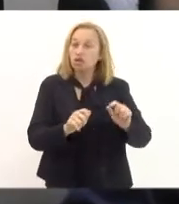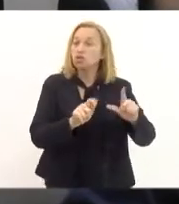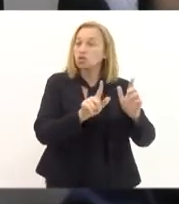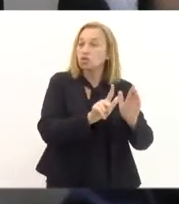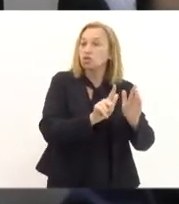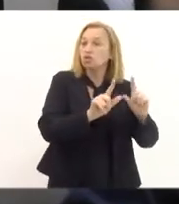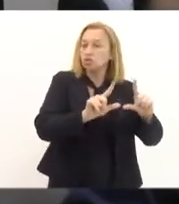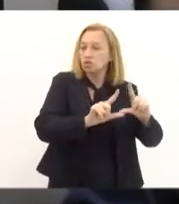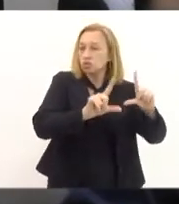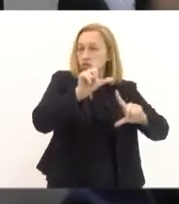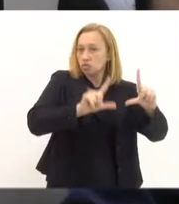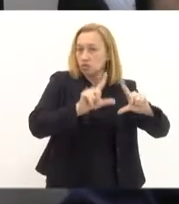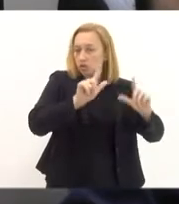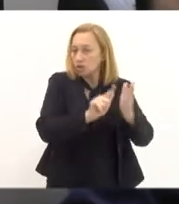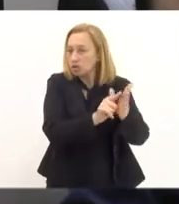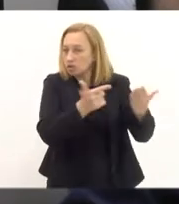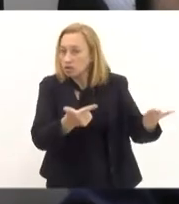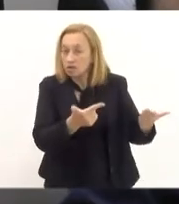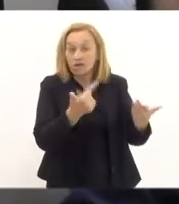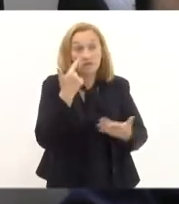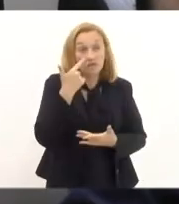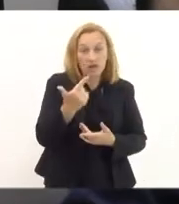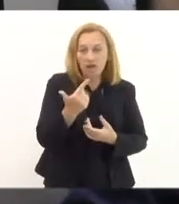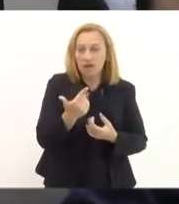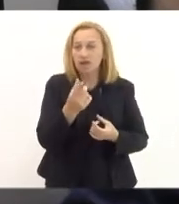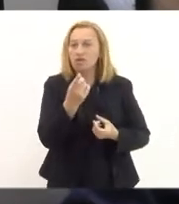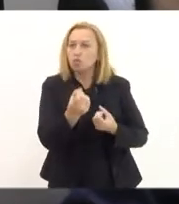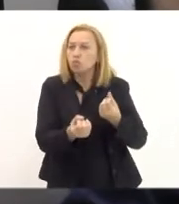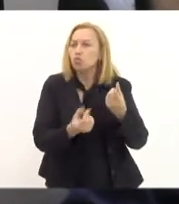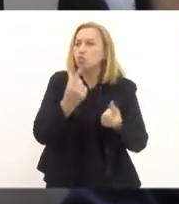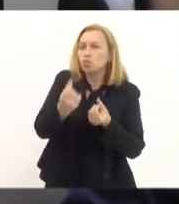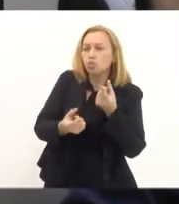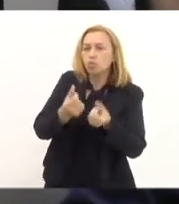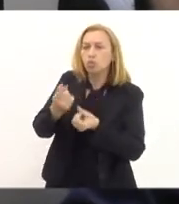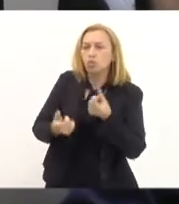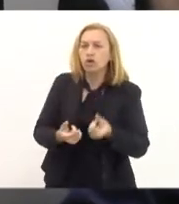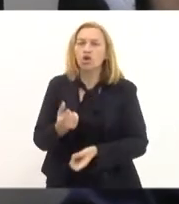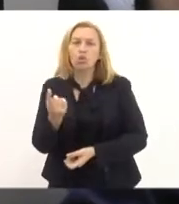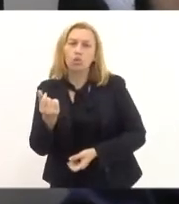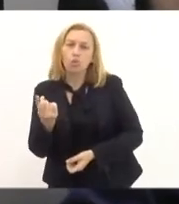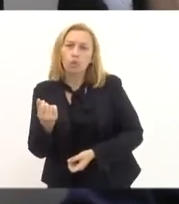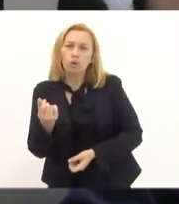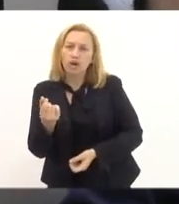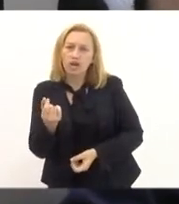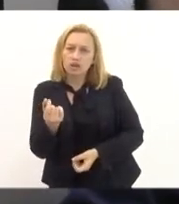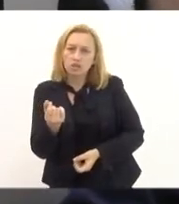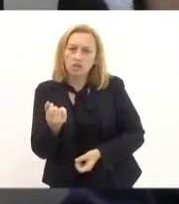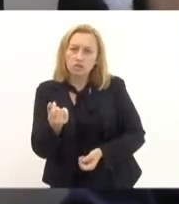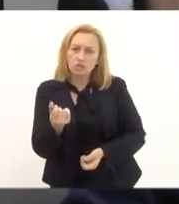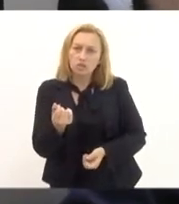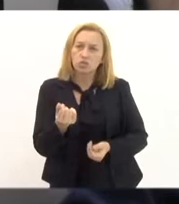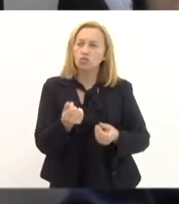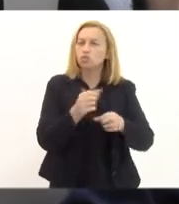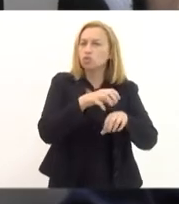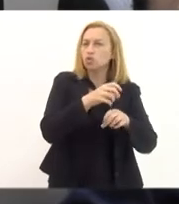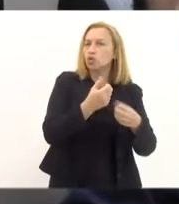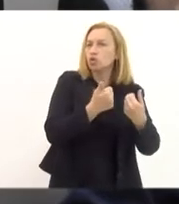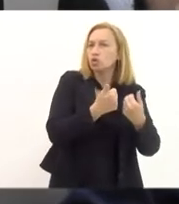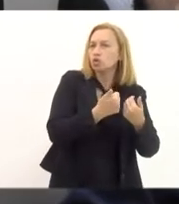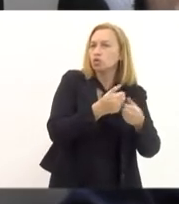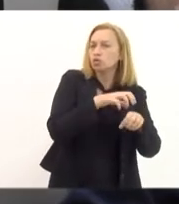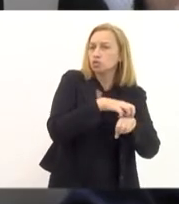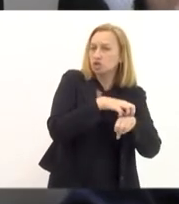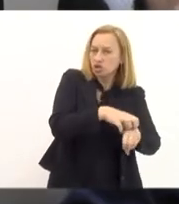e das TVs um dia sim outro também né seja na questão do preço da passagem do atraso das